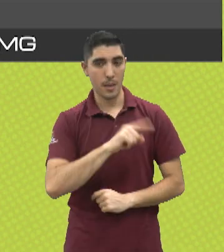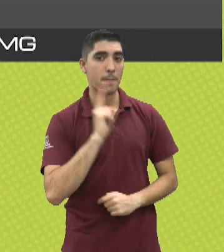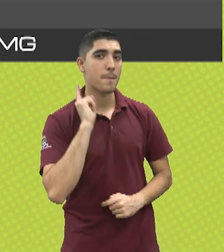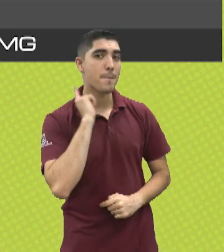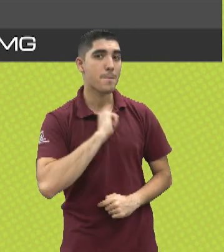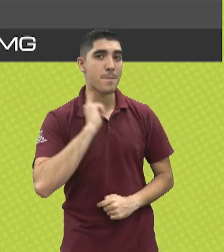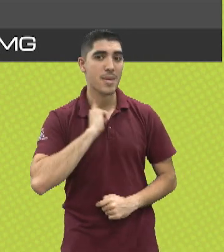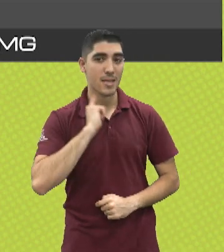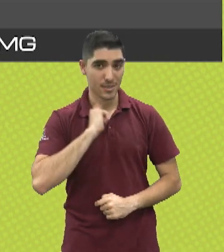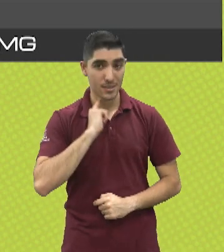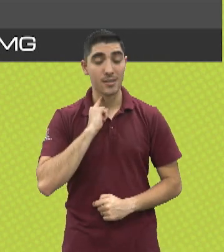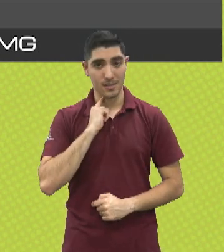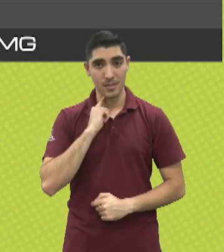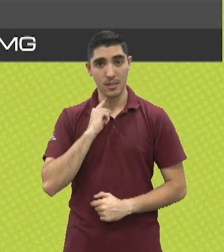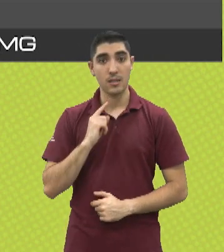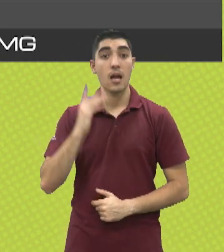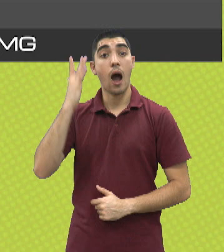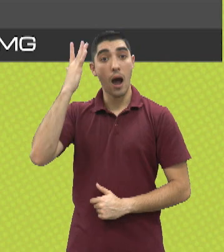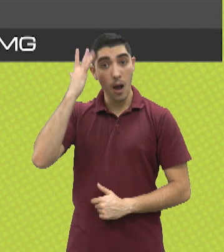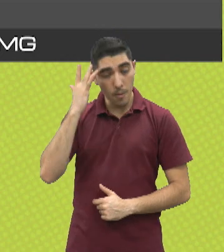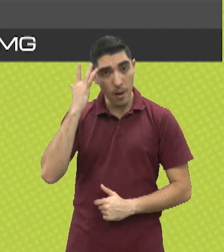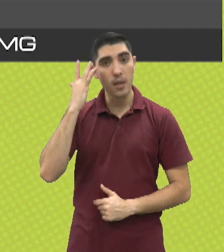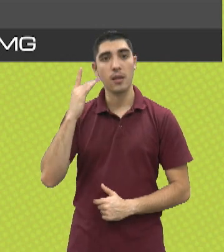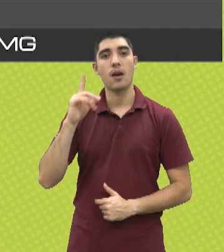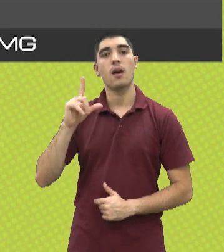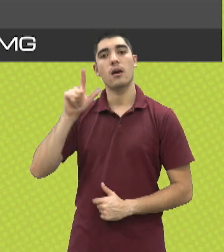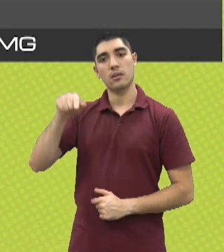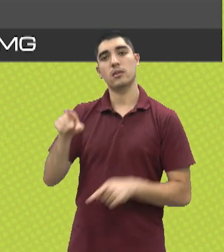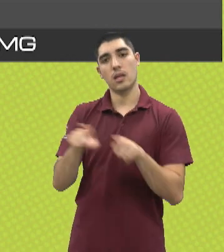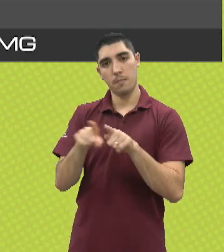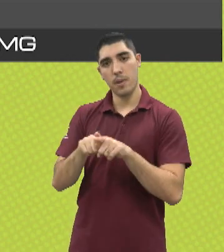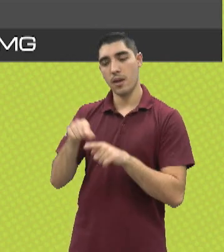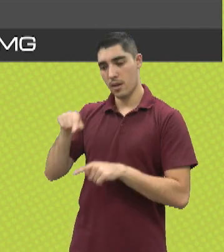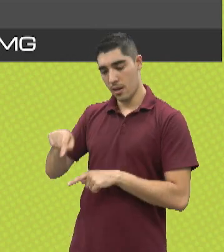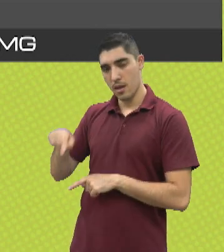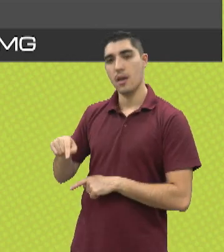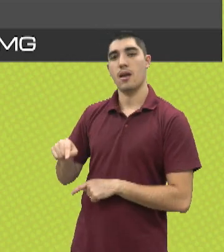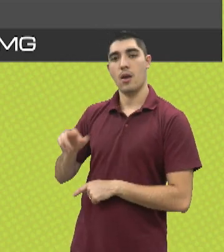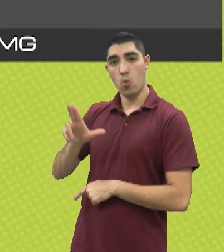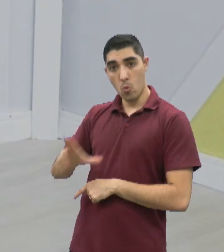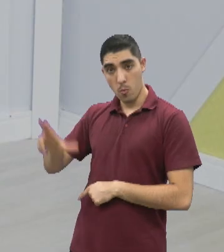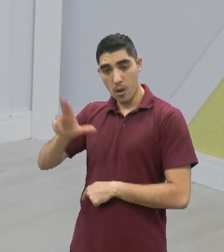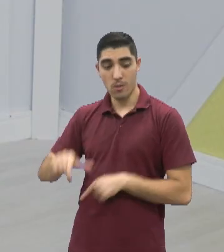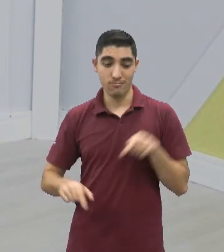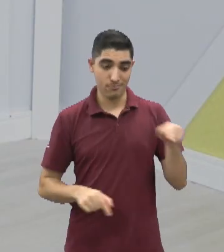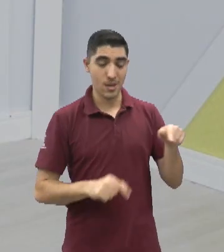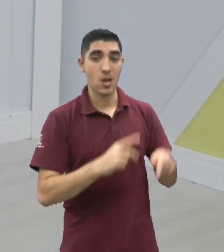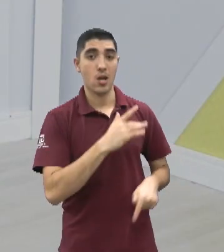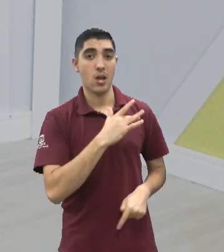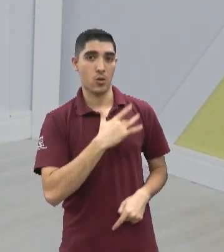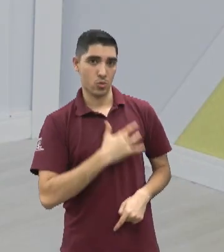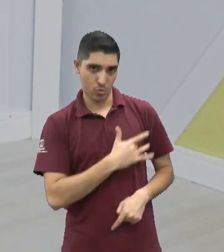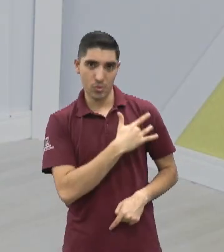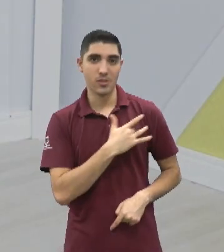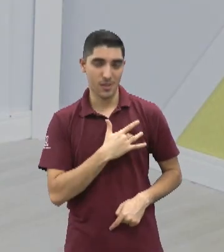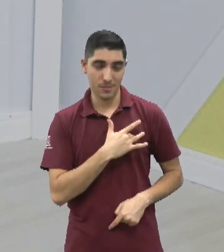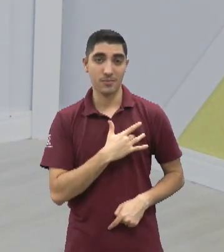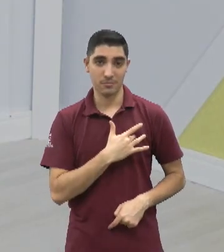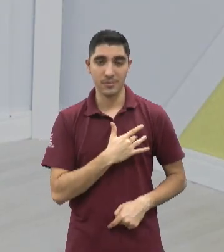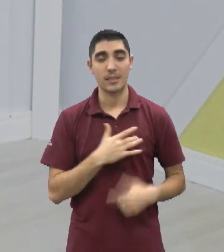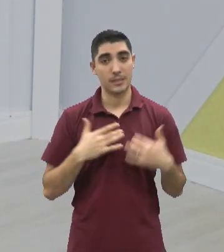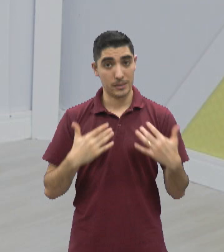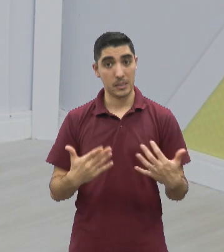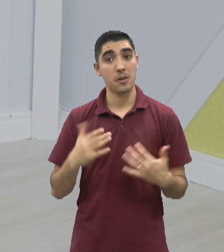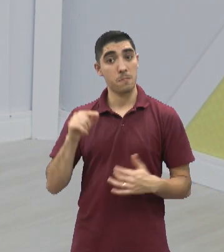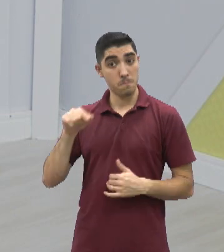Arena Farmaconde. Amanhã, o complemento desta primeira rodada com o Praia Clube enfrentando o Cruzeiro. Clássico Mineiro também, já nessa primeira rodada